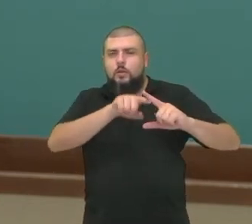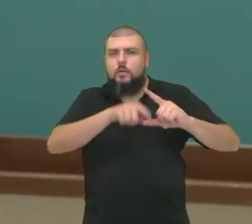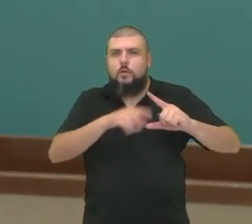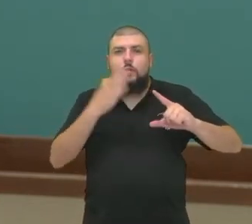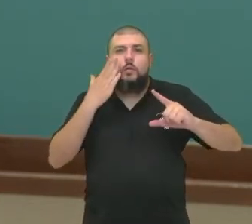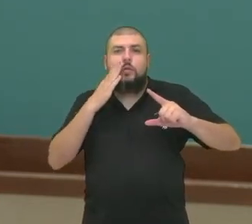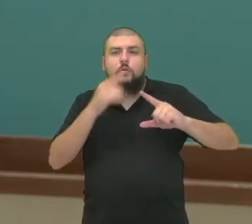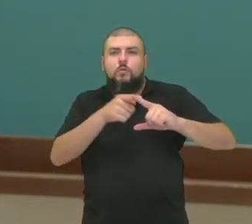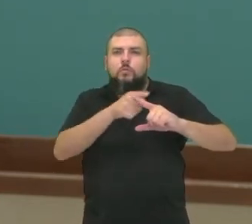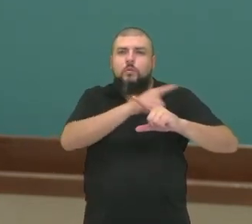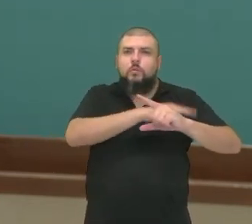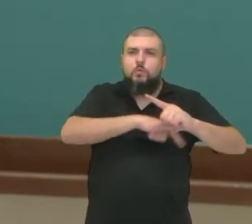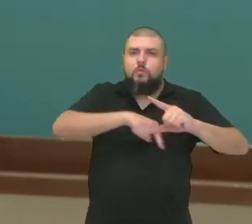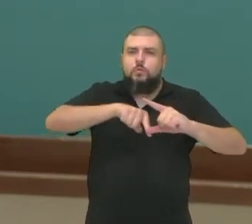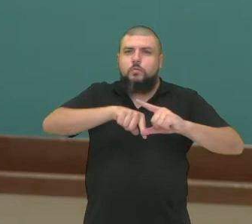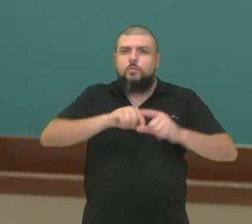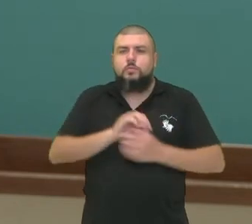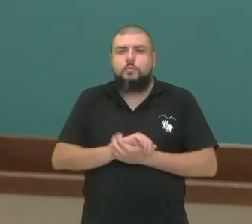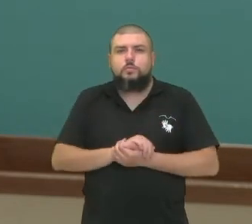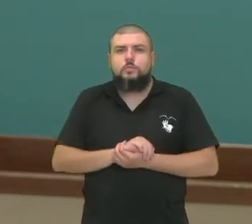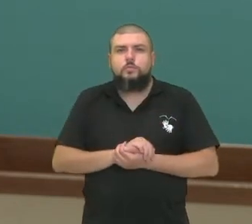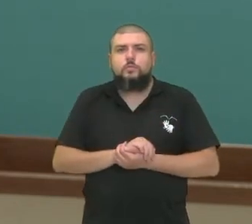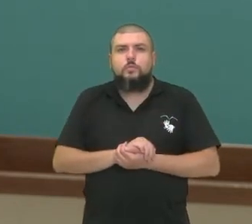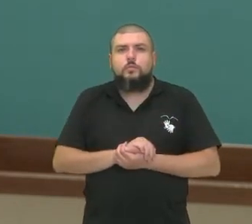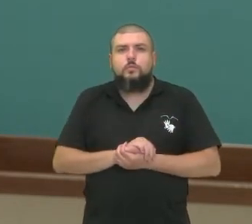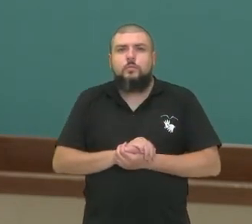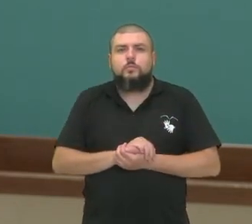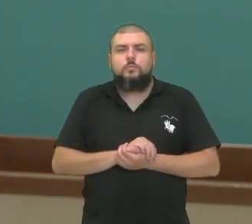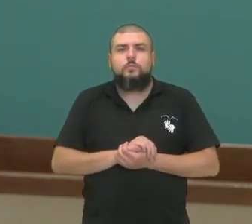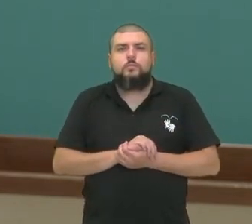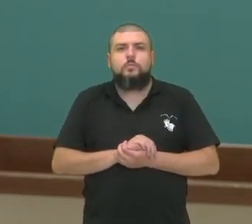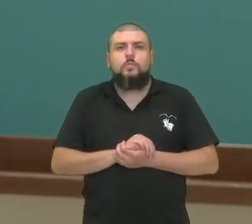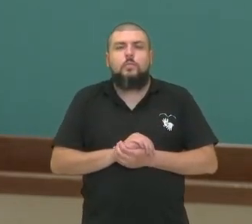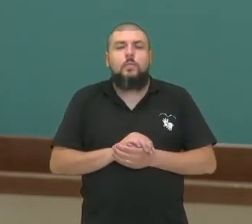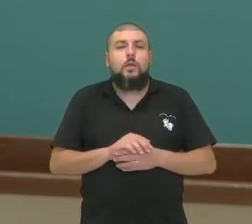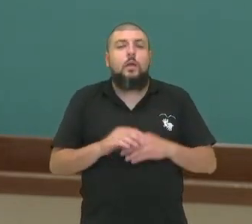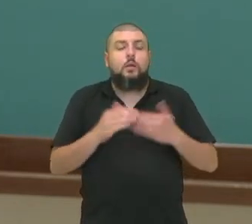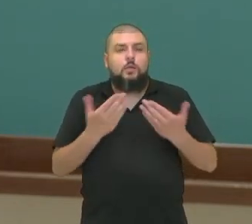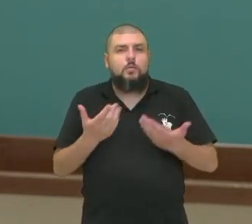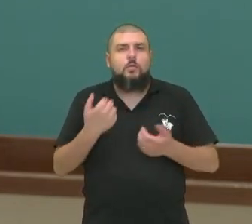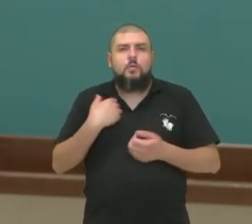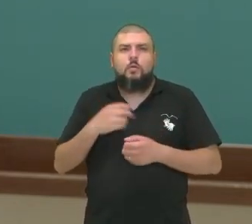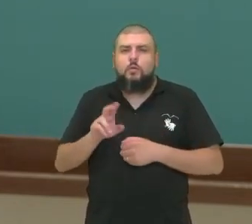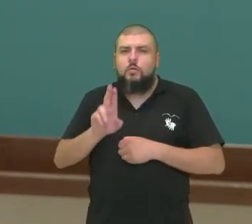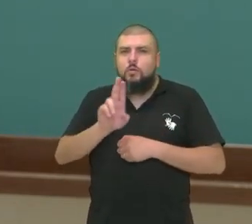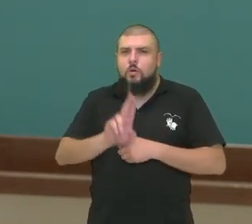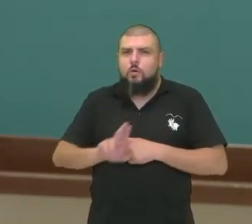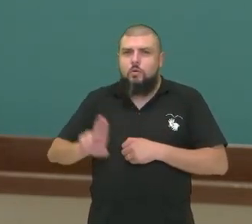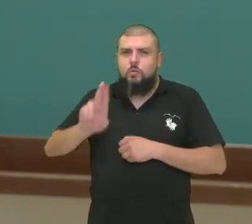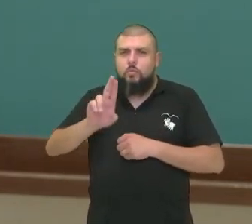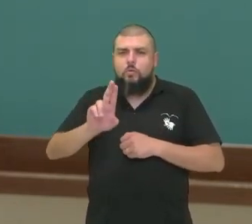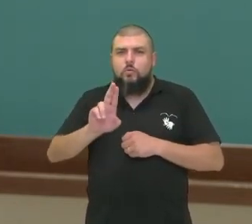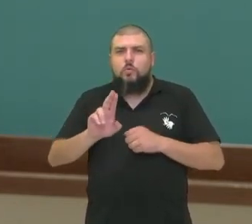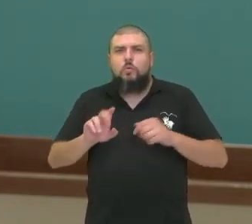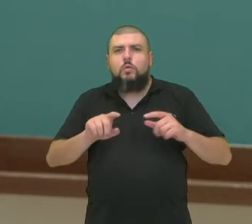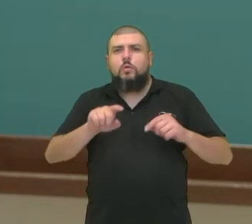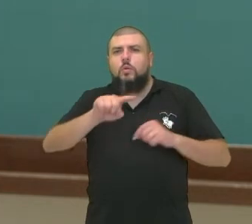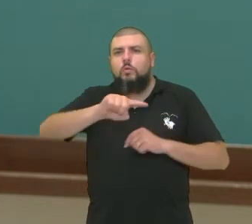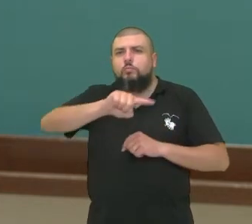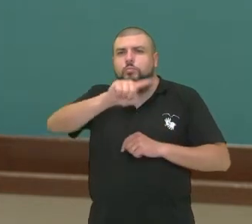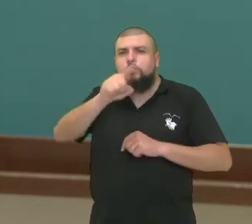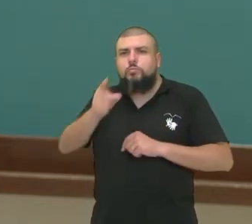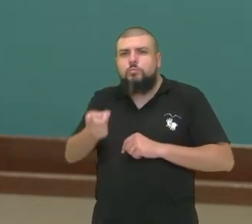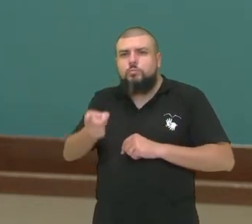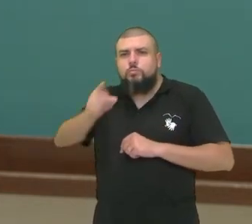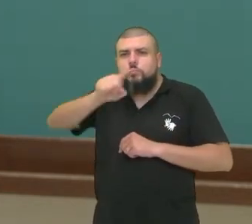da parte externa, tá bom? Então, para isso, nós vamos usar, né, um pequeno arco, como vocês podem observar nessa figura